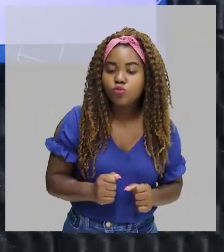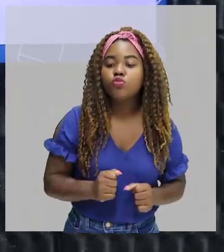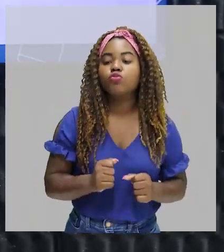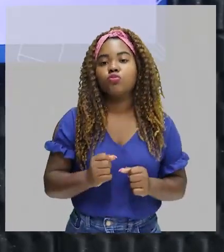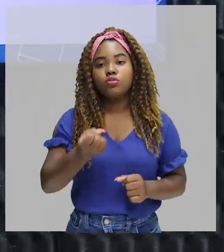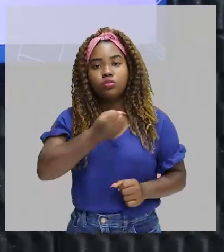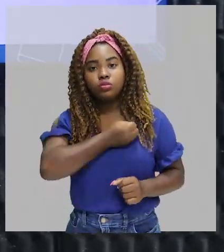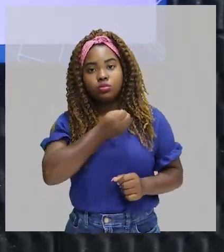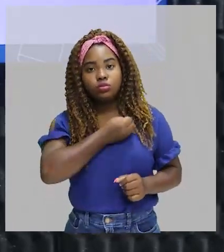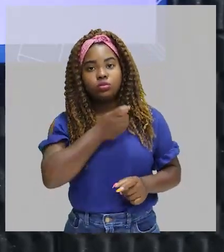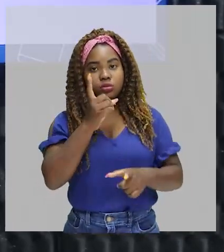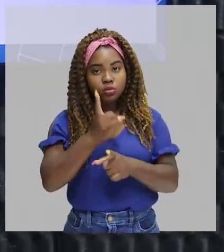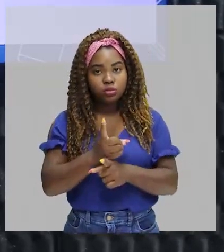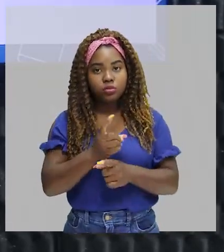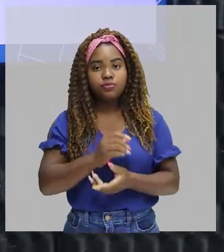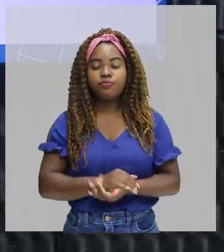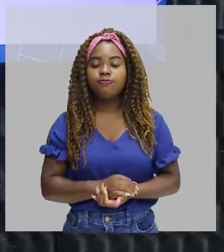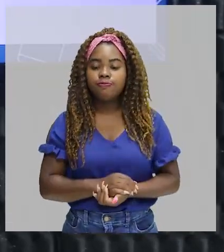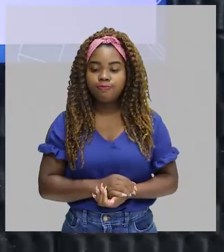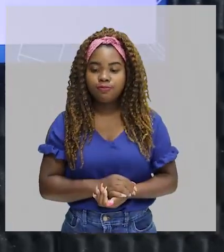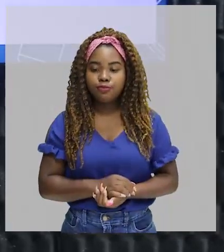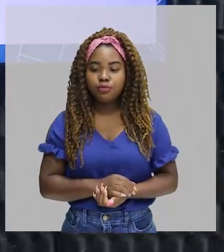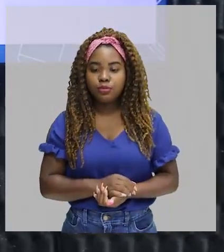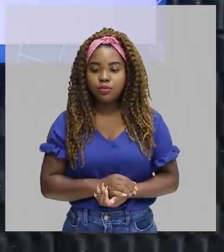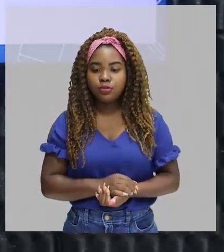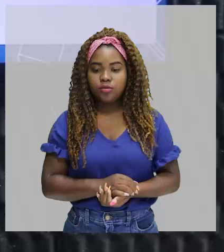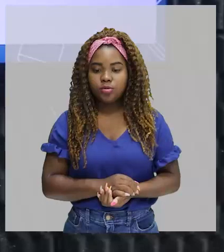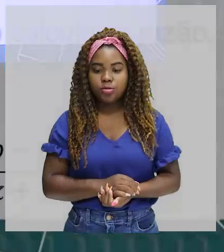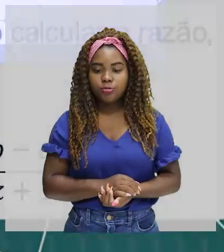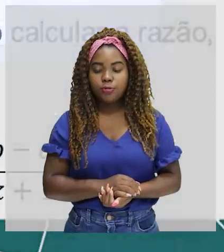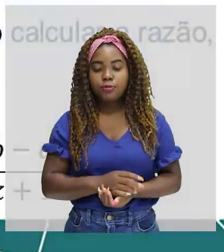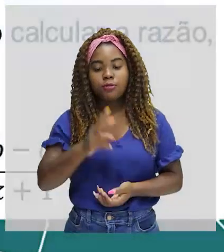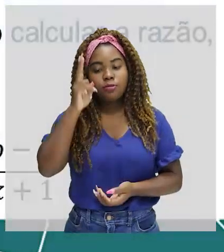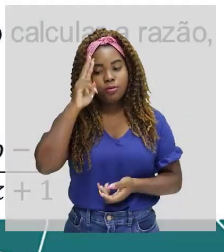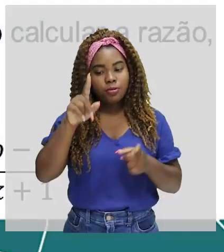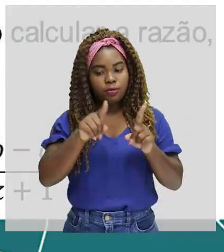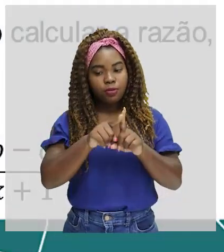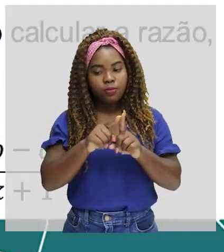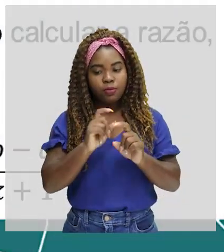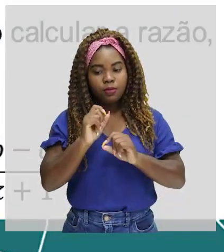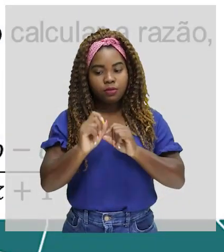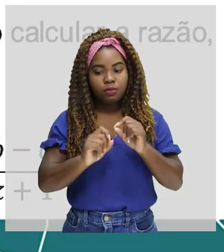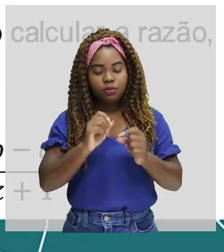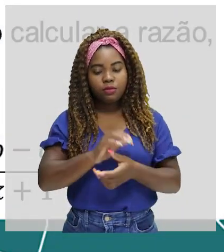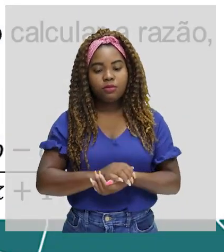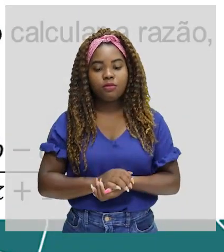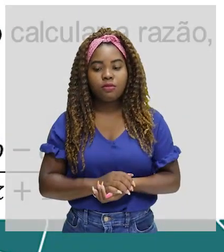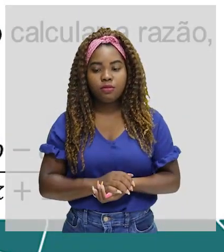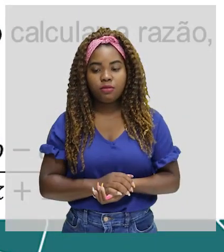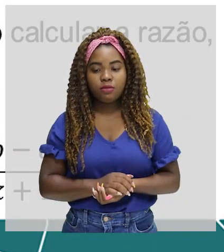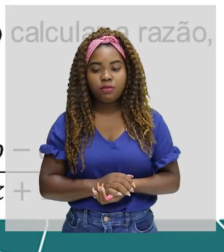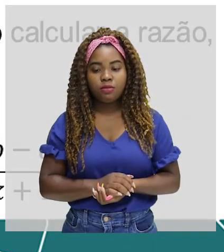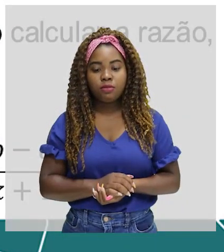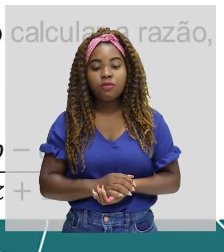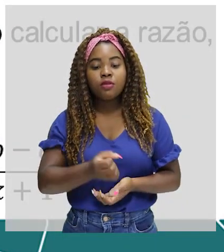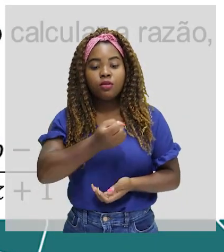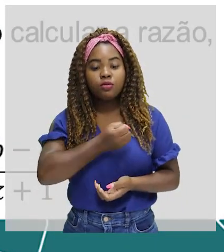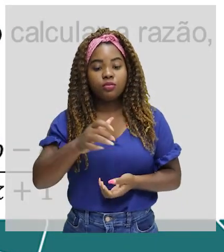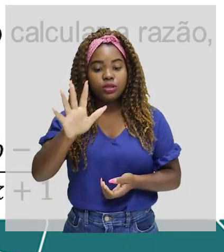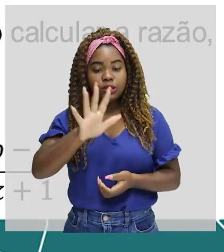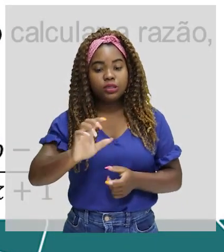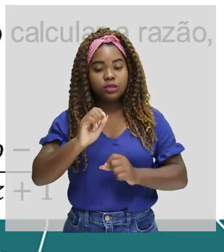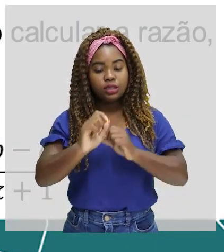meios que foram solicitados para serem inseridos, tá? Lembra, tá, que o termo geral, ele é escrito